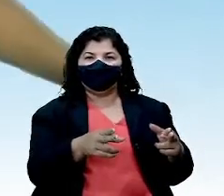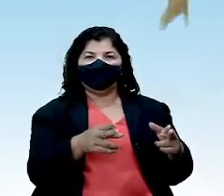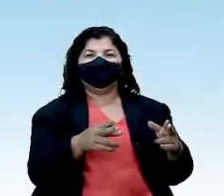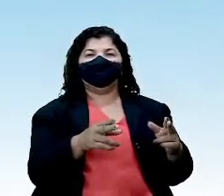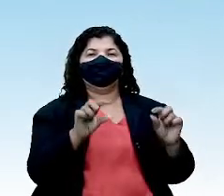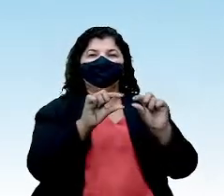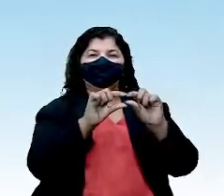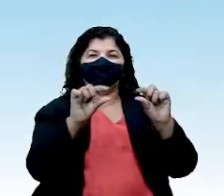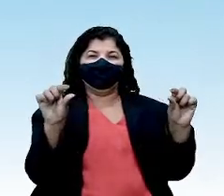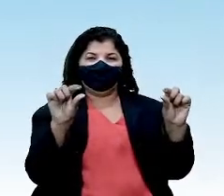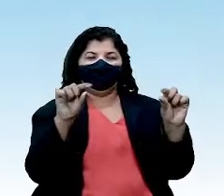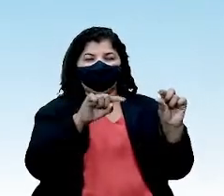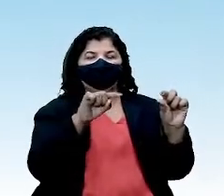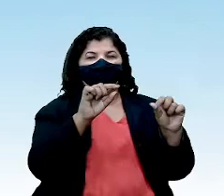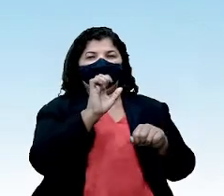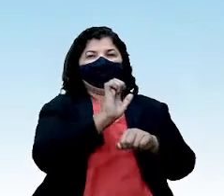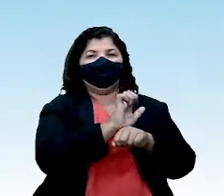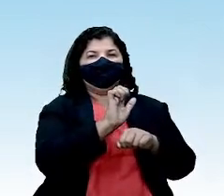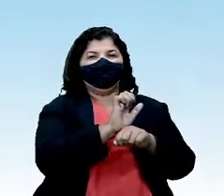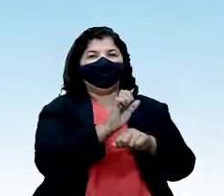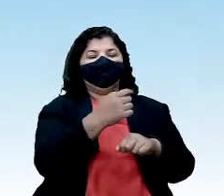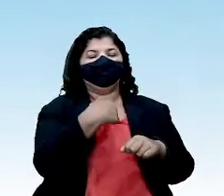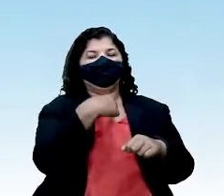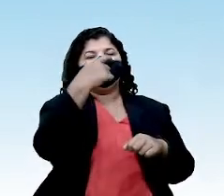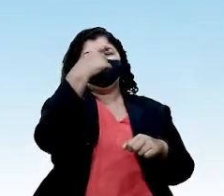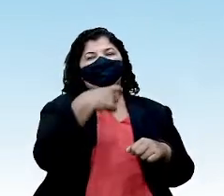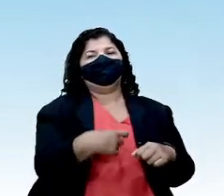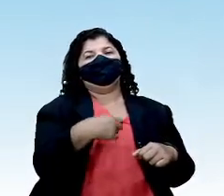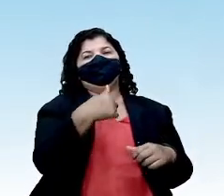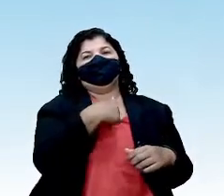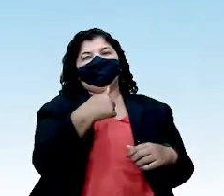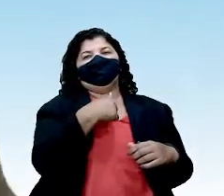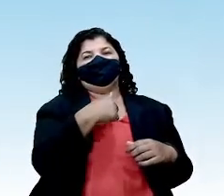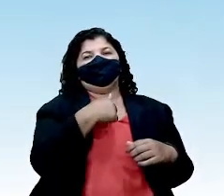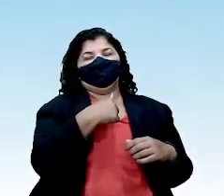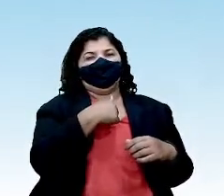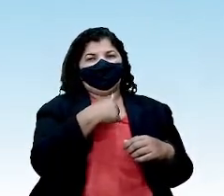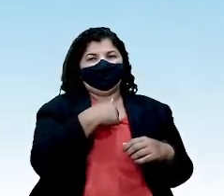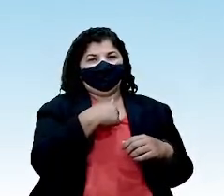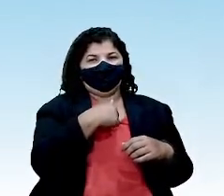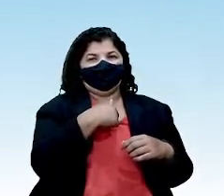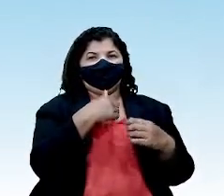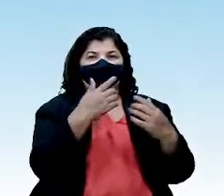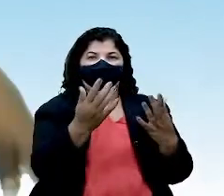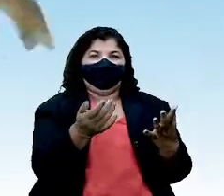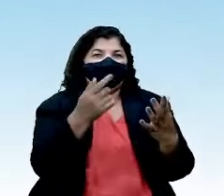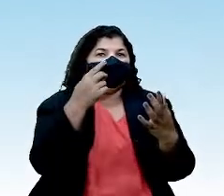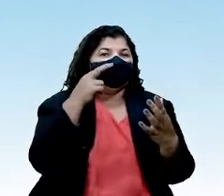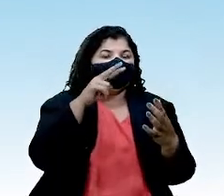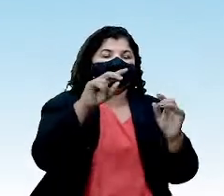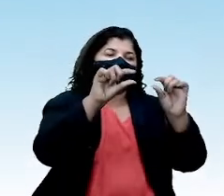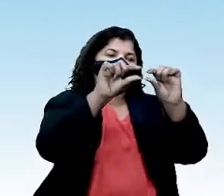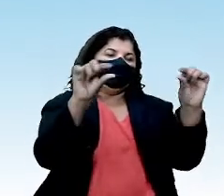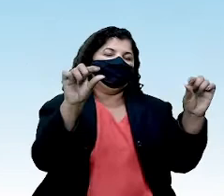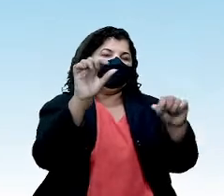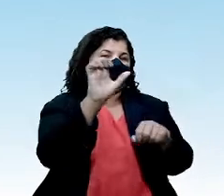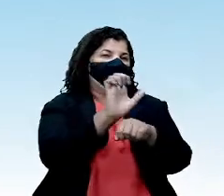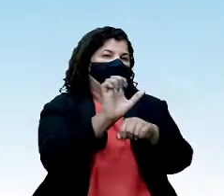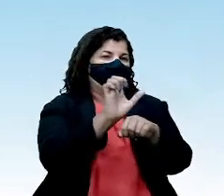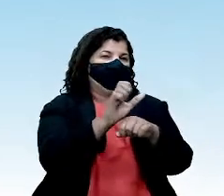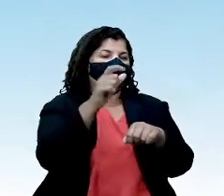o Estado sou eu. Nunca mais se esqueçam disso aí, pessoal do 7º ano. Quando ouvir essa frase, o Estado sou eu, vão lembrar de